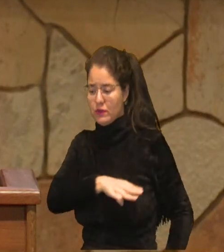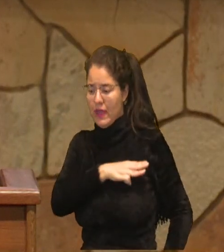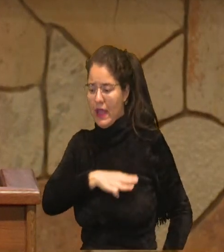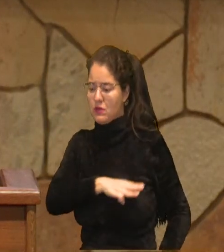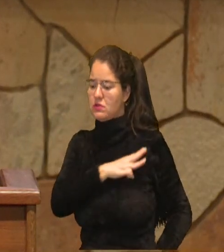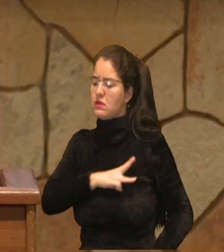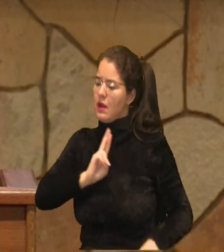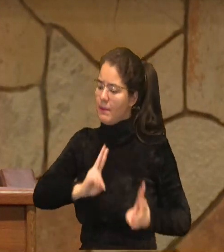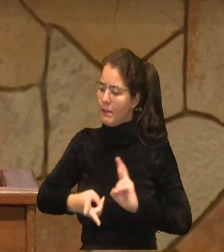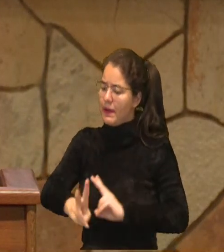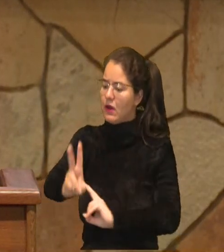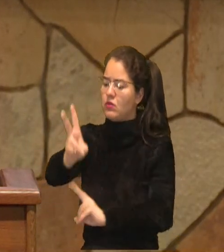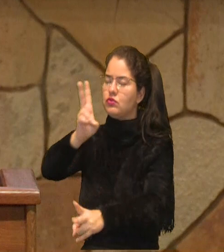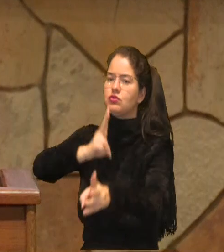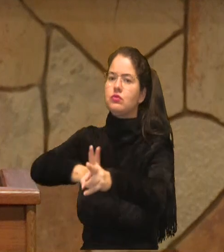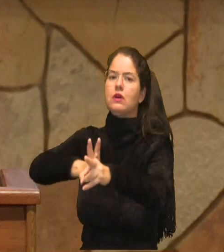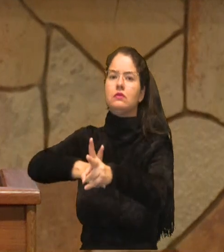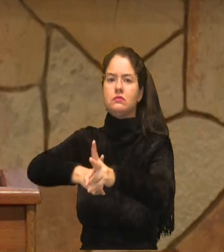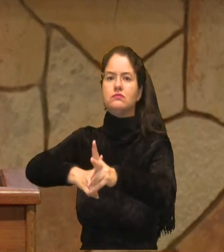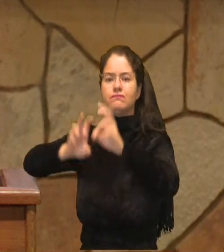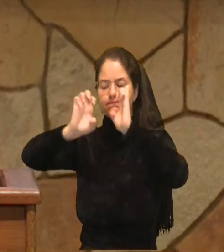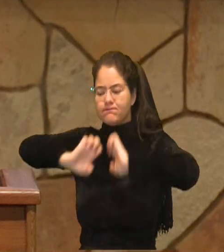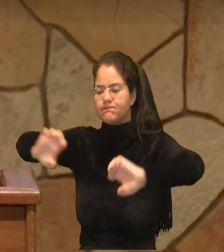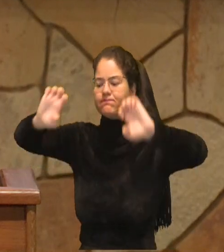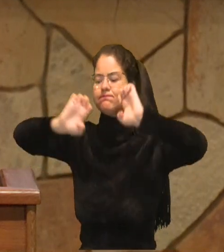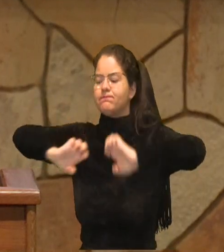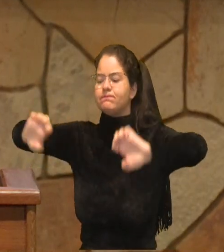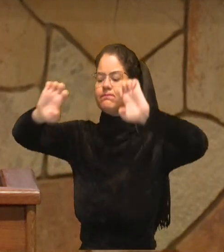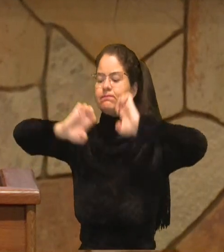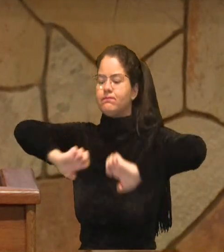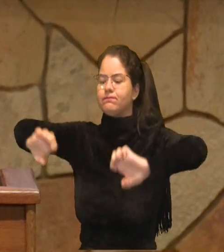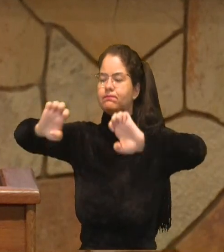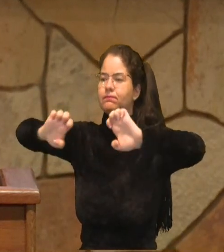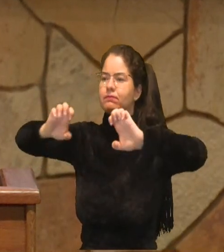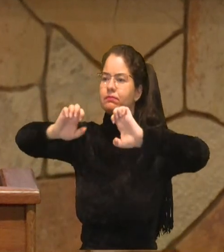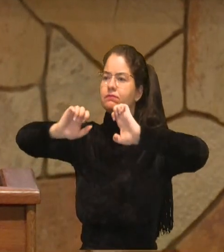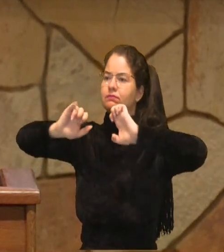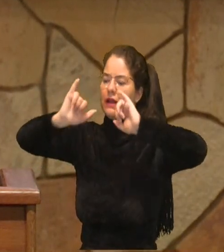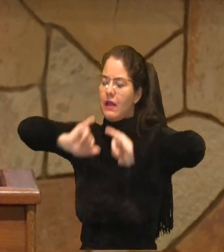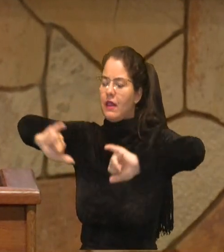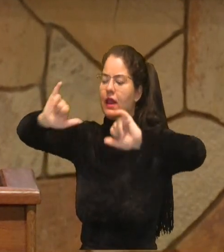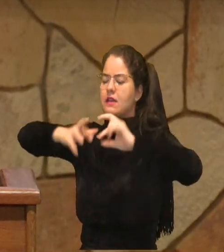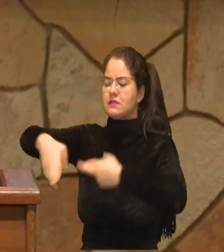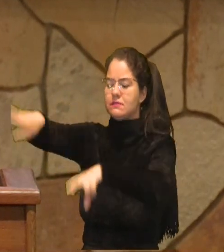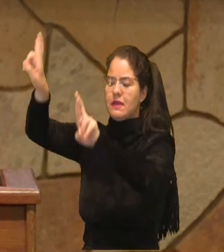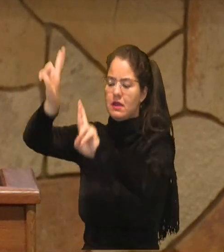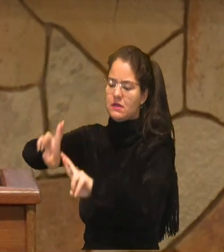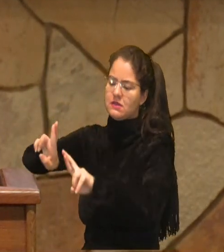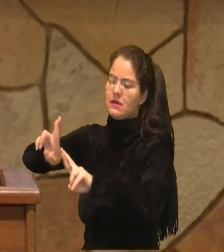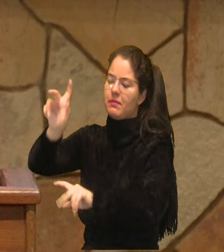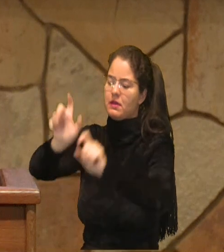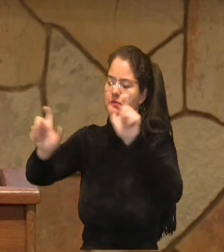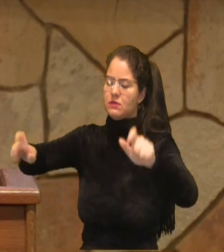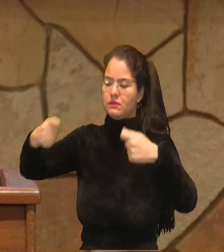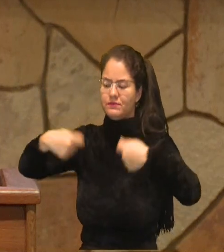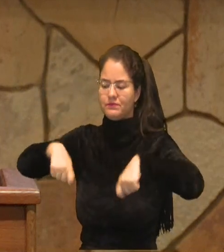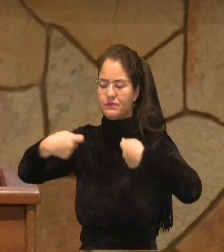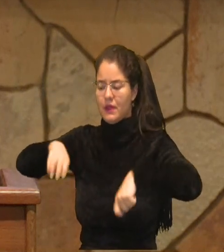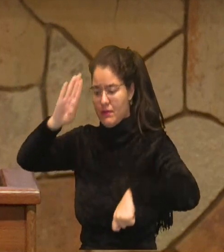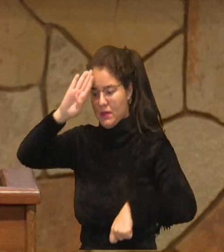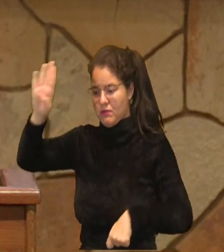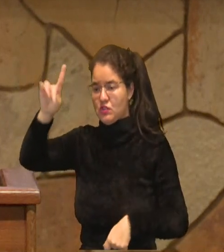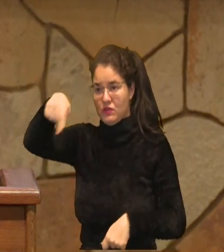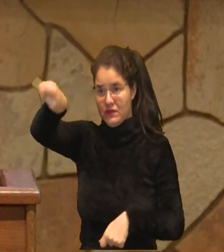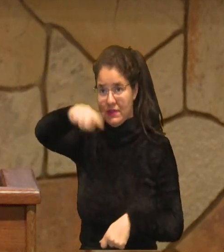palavra de esperança para todos aqueles que almejam, principalmente nesta noite, você que aqui entrou e que